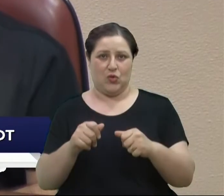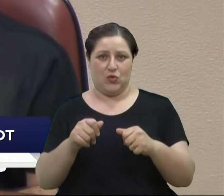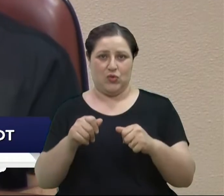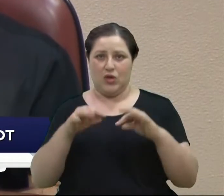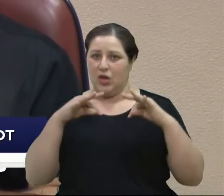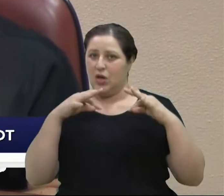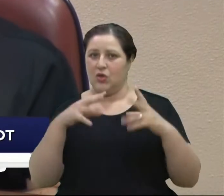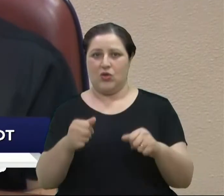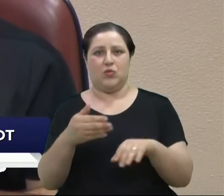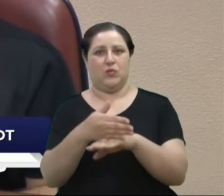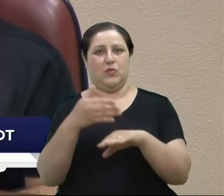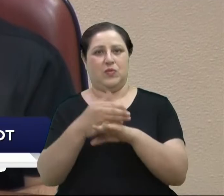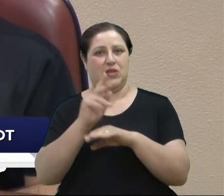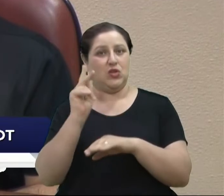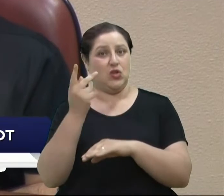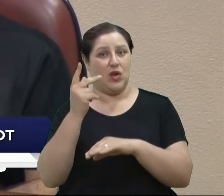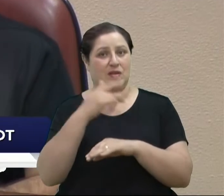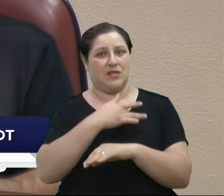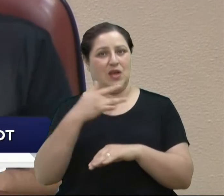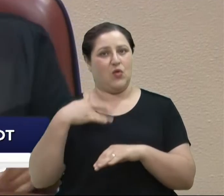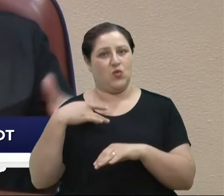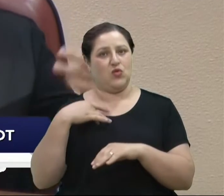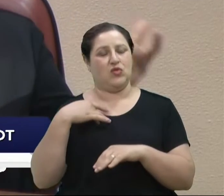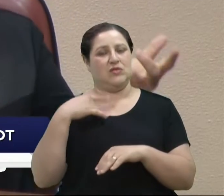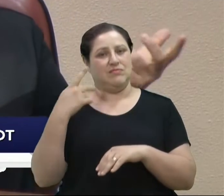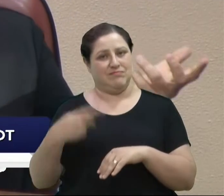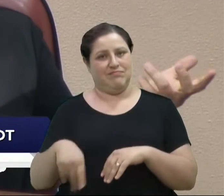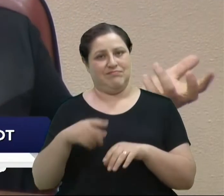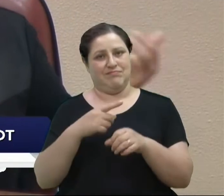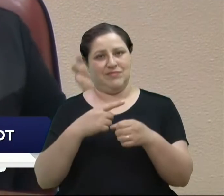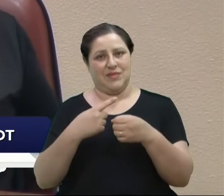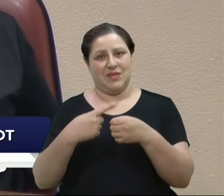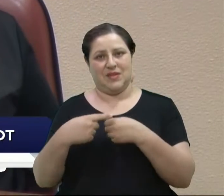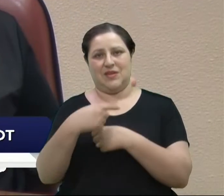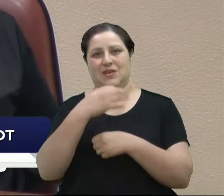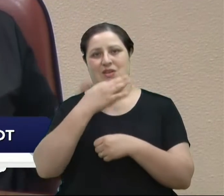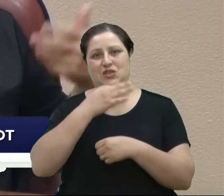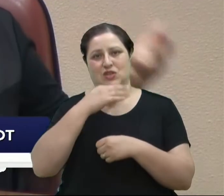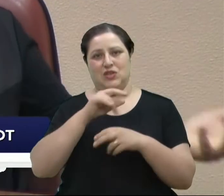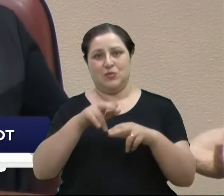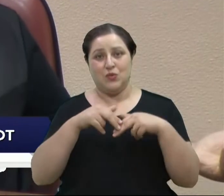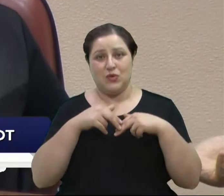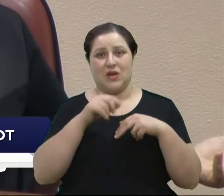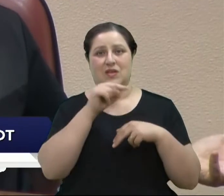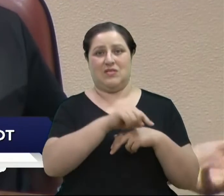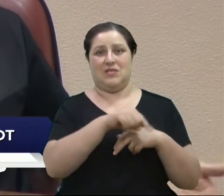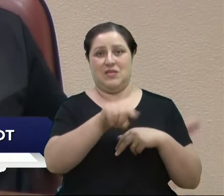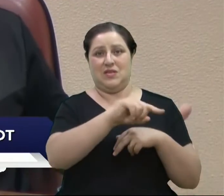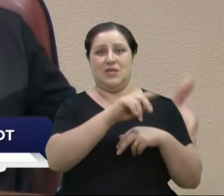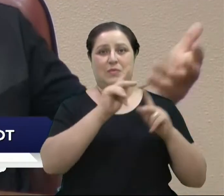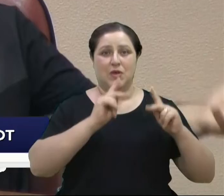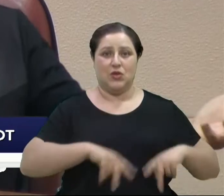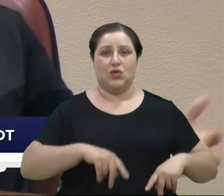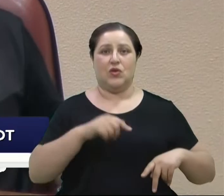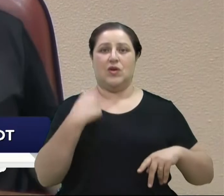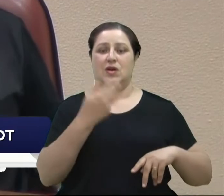todos fazem parte da história da saúde pública. E são através dessas pessoas que a Câmara de Vereadores tem que ser o porta-voz dessas pessoas. E olha, nós estamos,